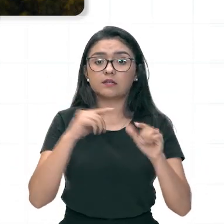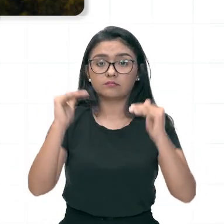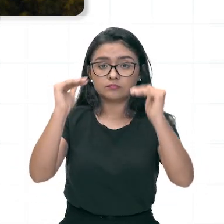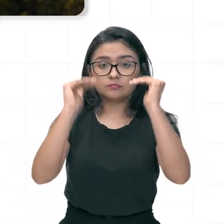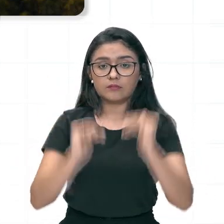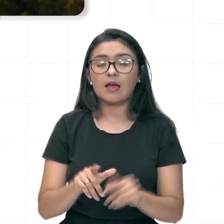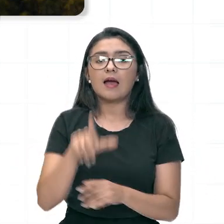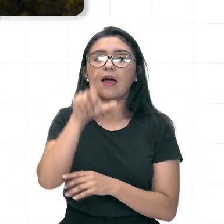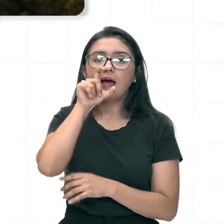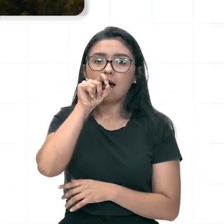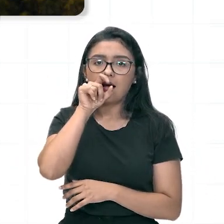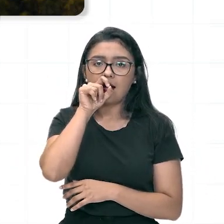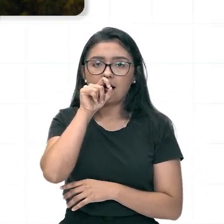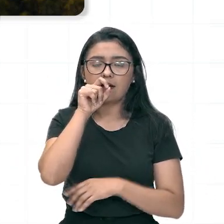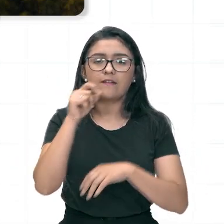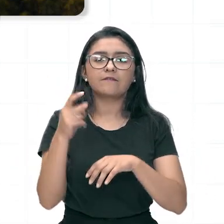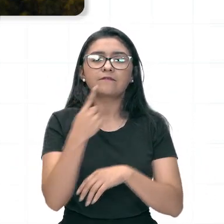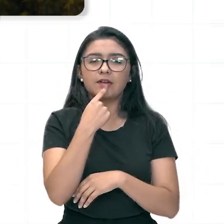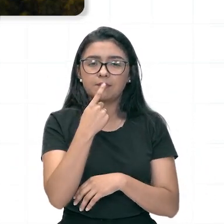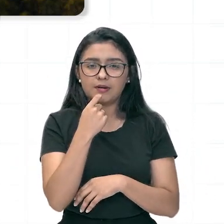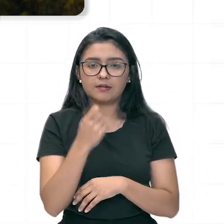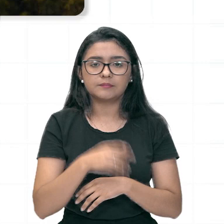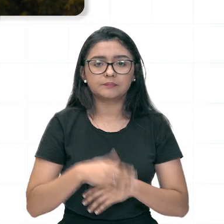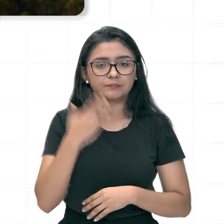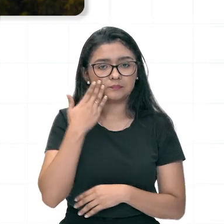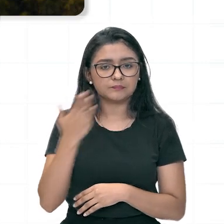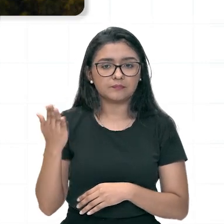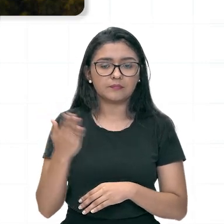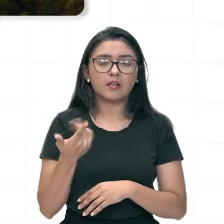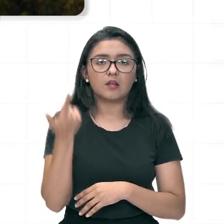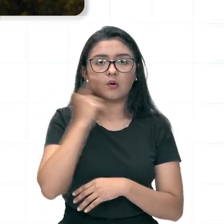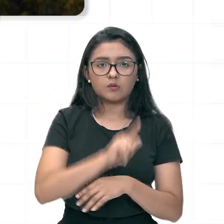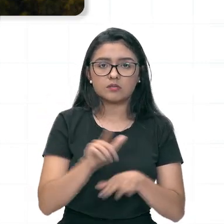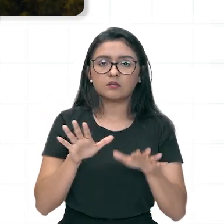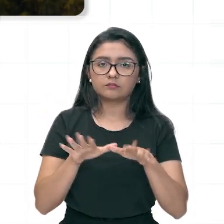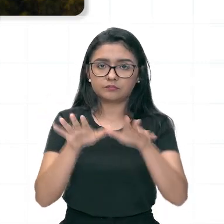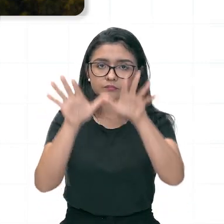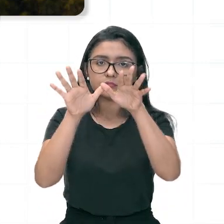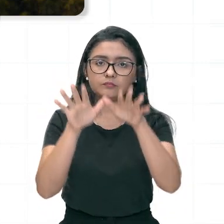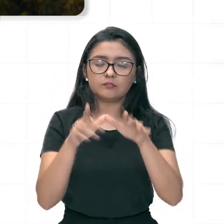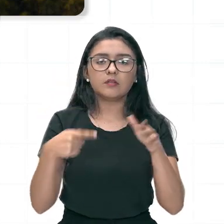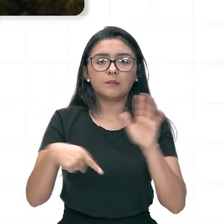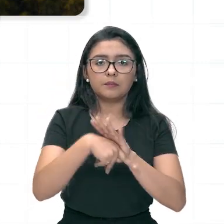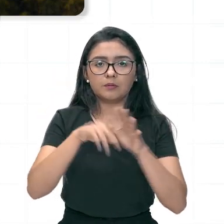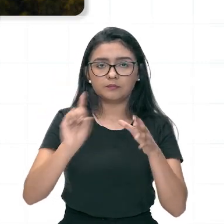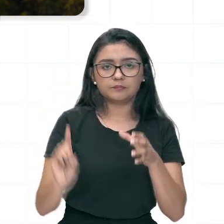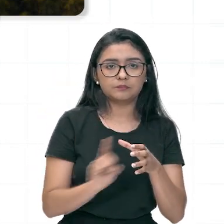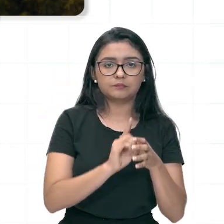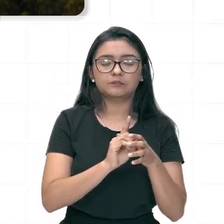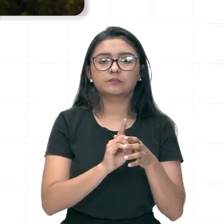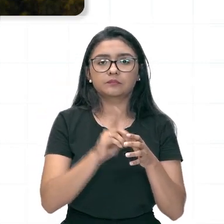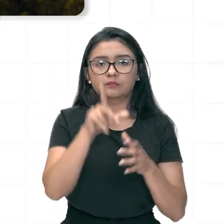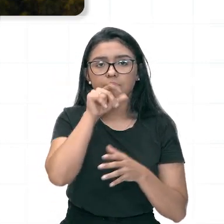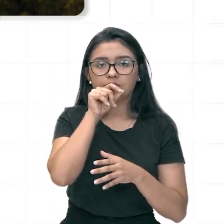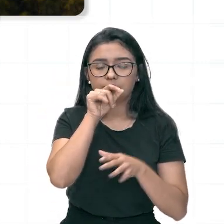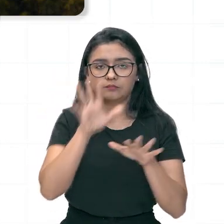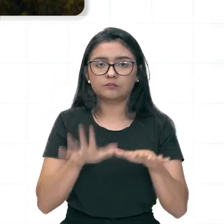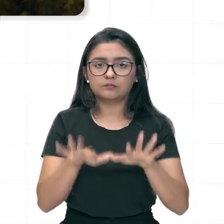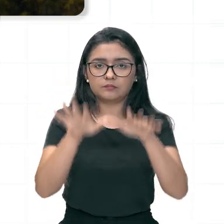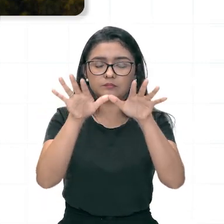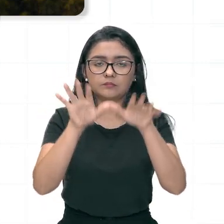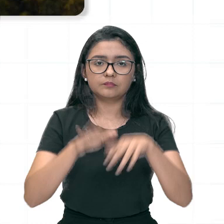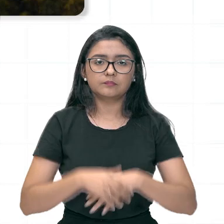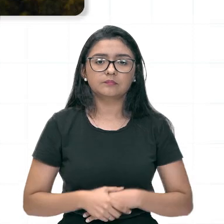têm essa capacidade, né? Então, a ave que consegue voar, a gente diz que fazem parte do grupo ali dos pássaros,